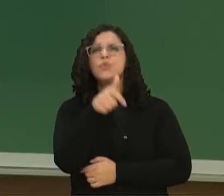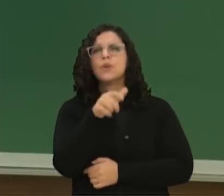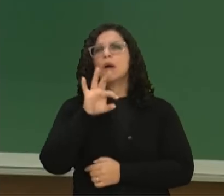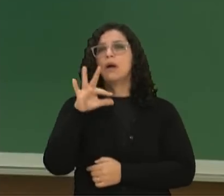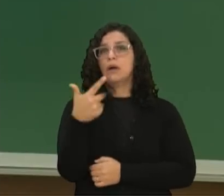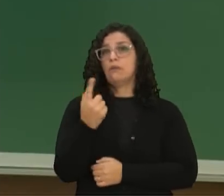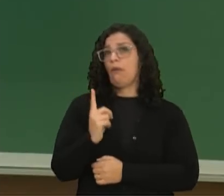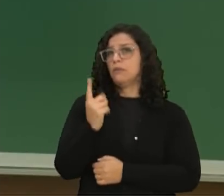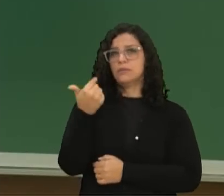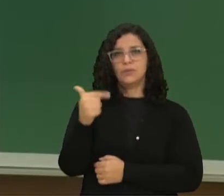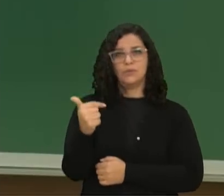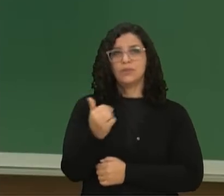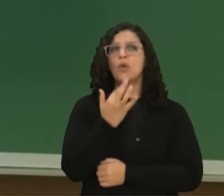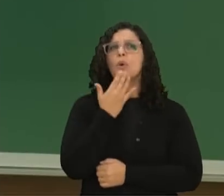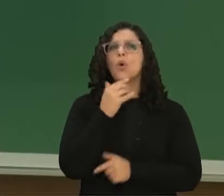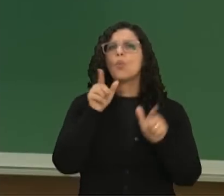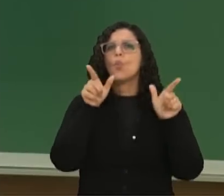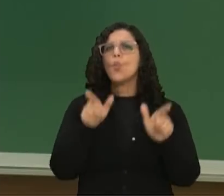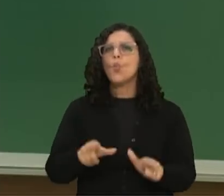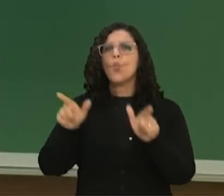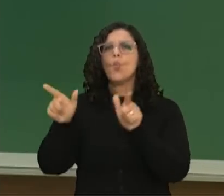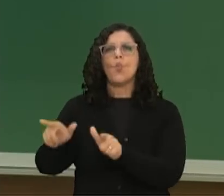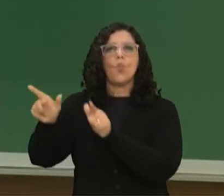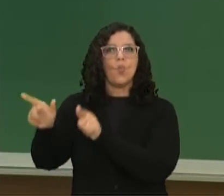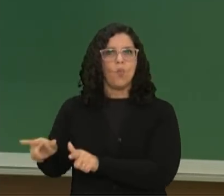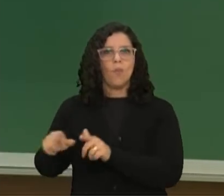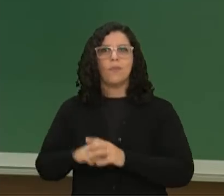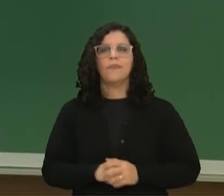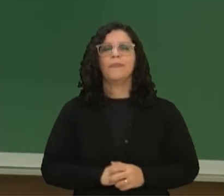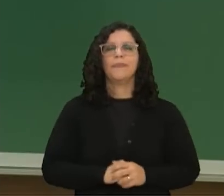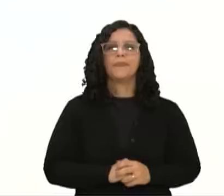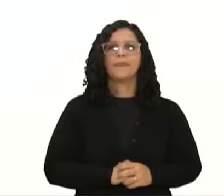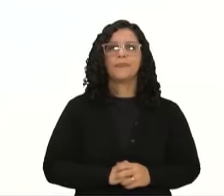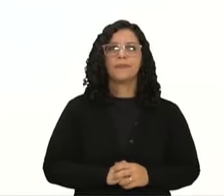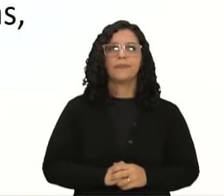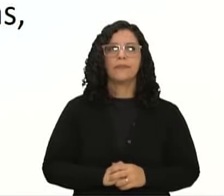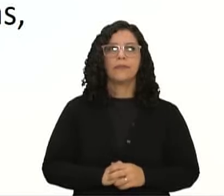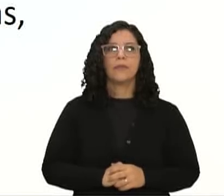que está acontecendo ali, onde está se passando aquela ação.